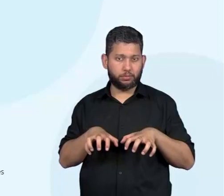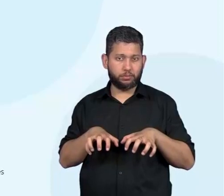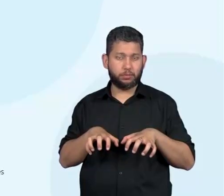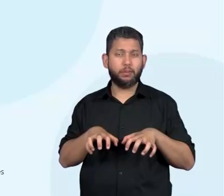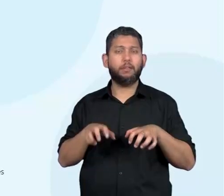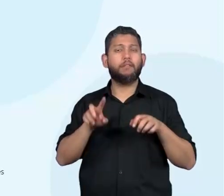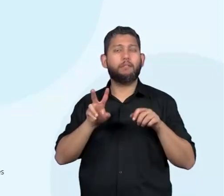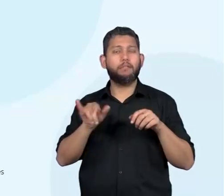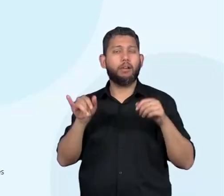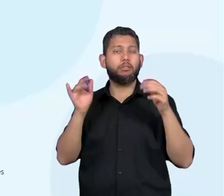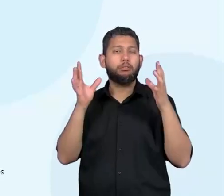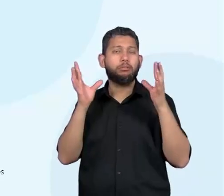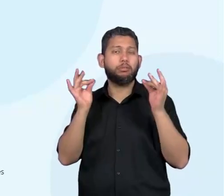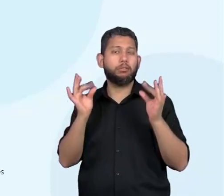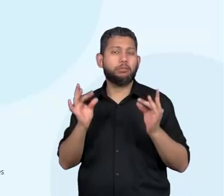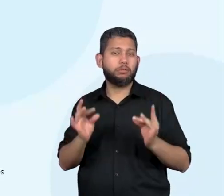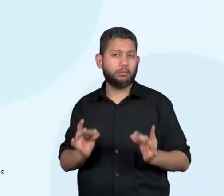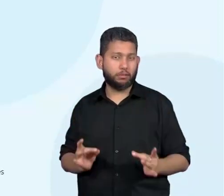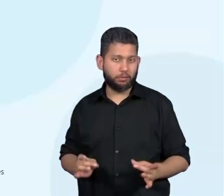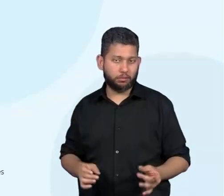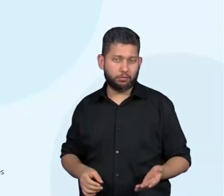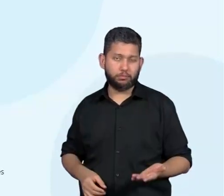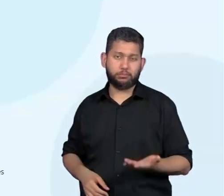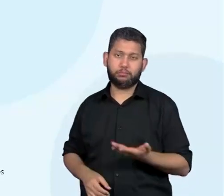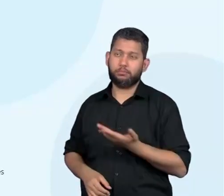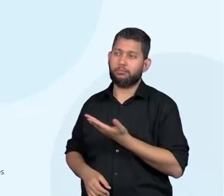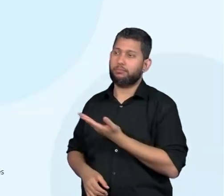que vai mostrar também as raízes.